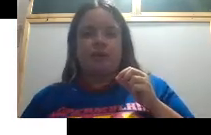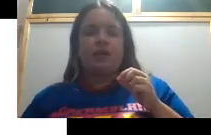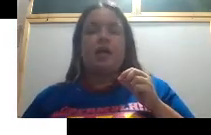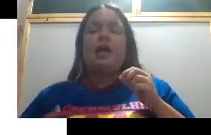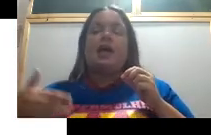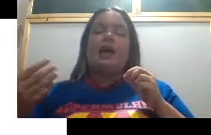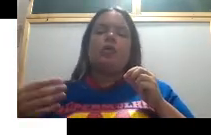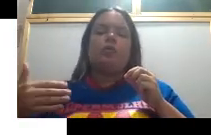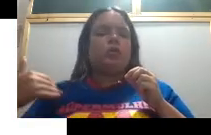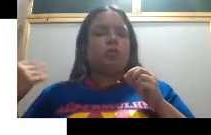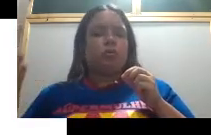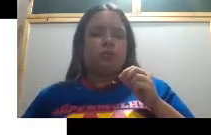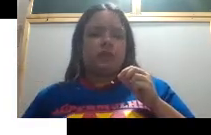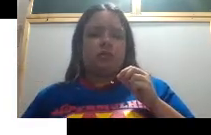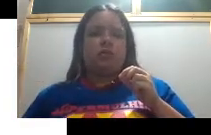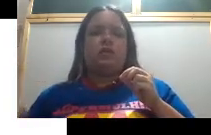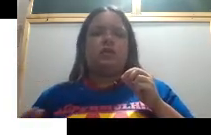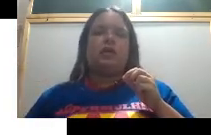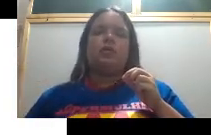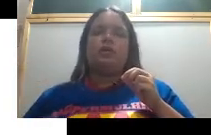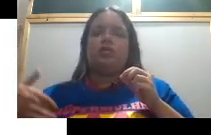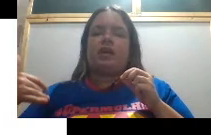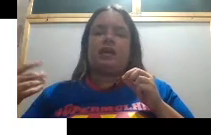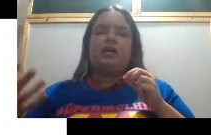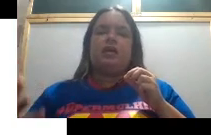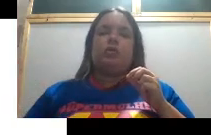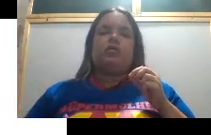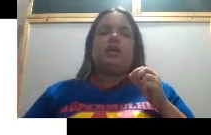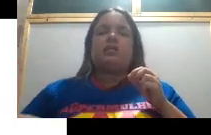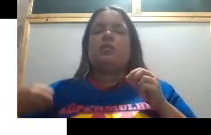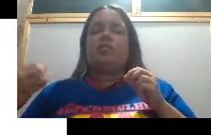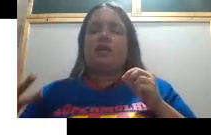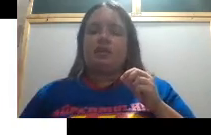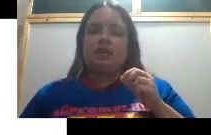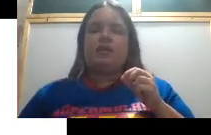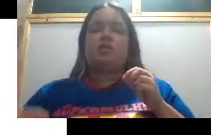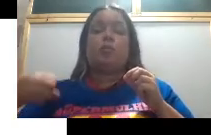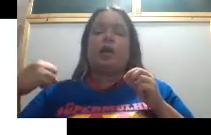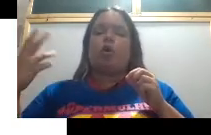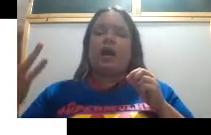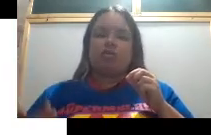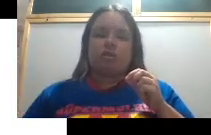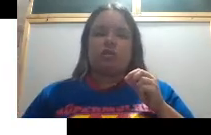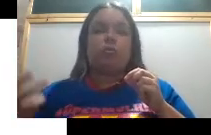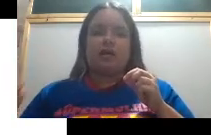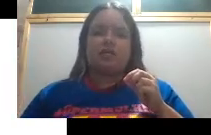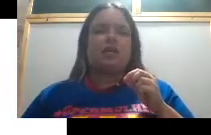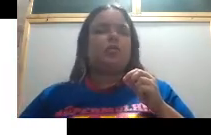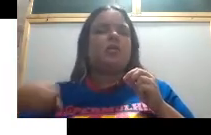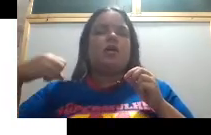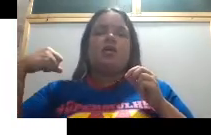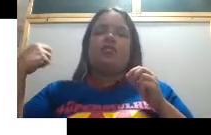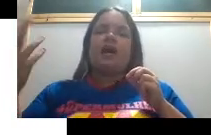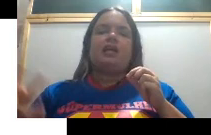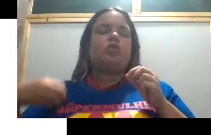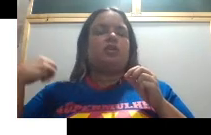país também é um hino muito bonito né o hino fala o hino fala sobre a Valentina é sobre a coragem do